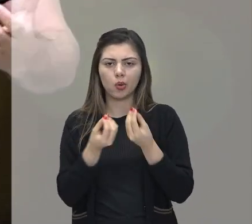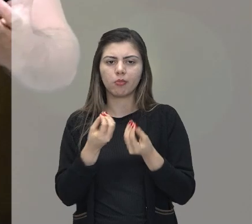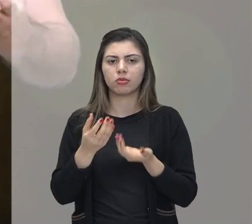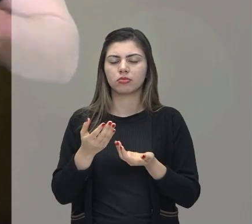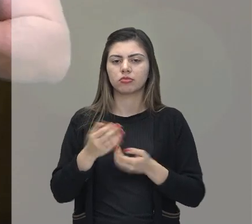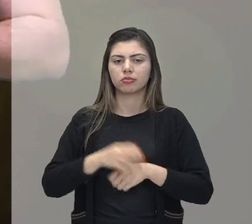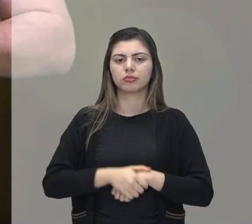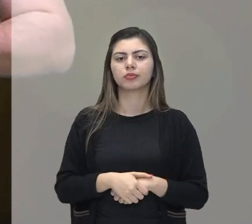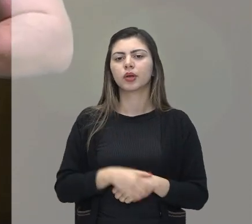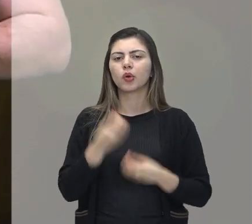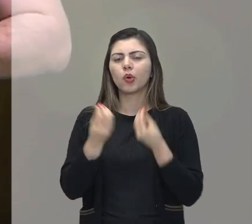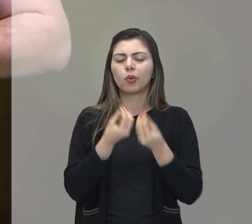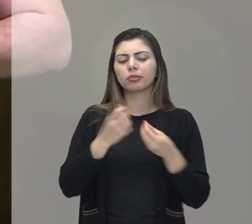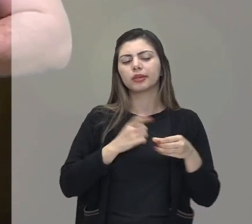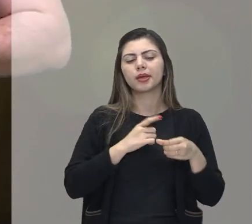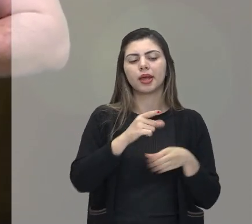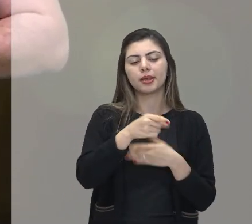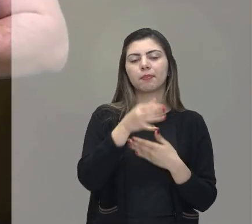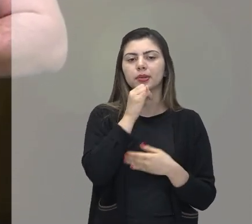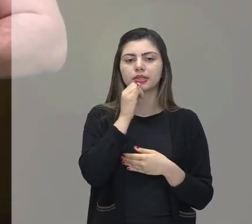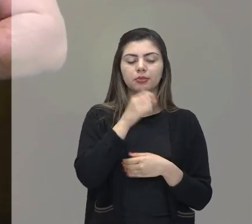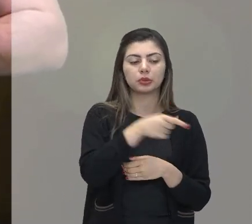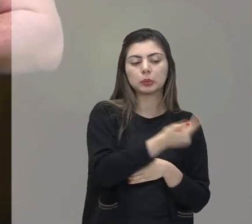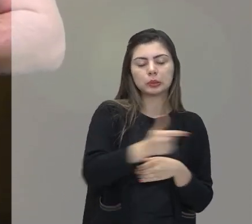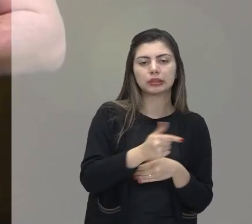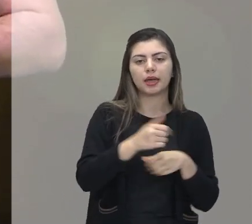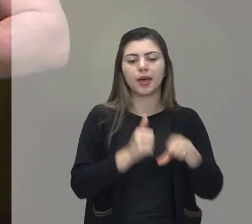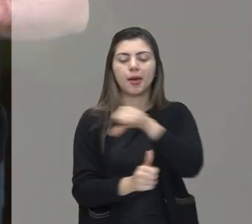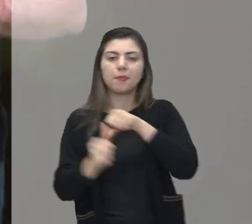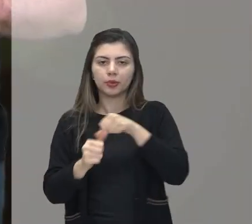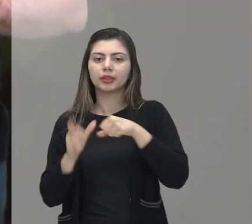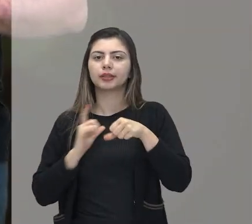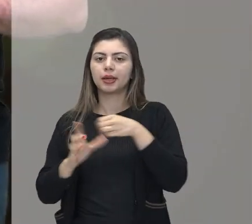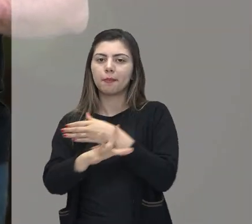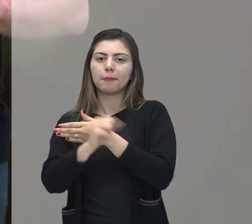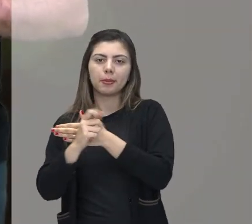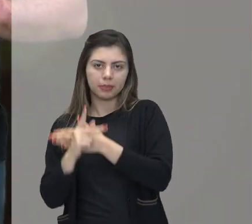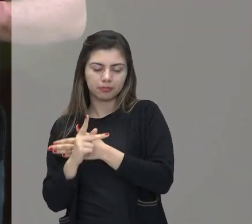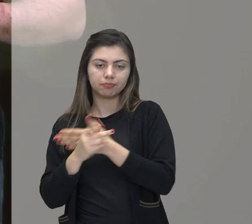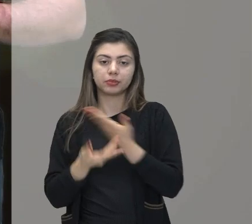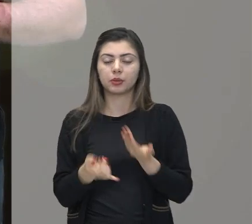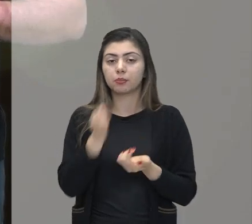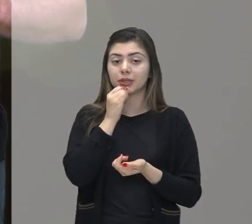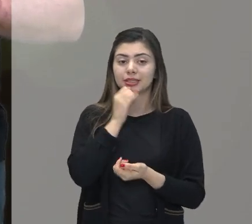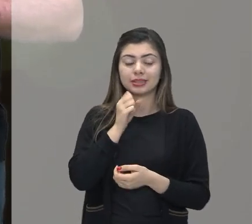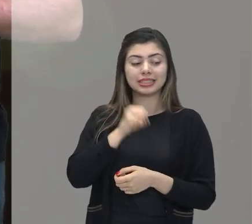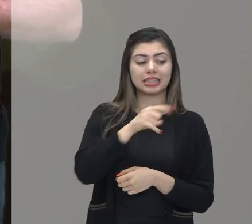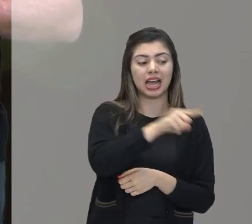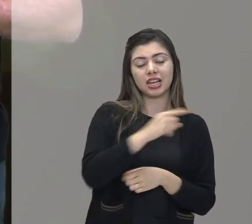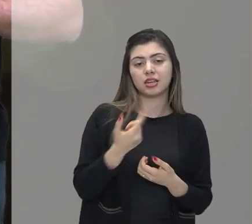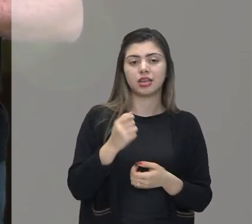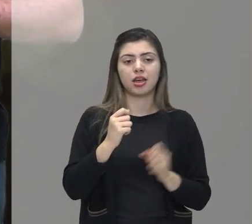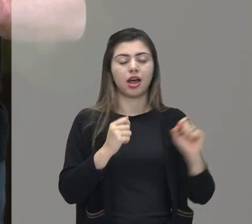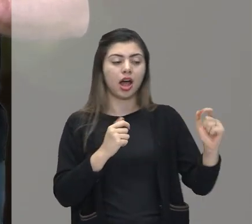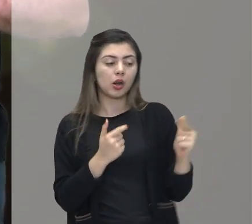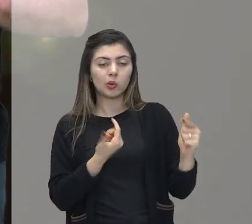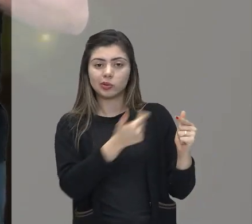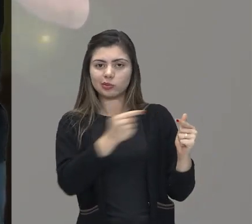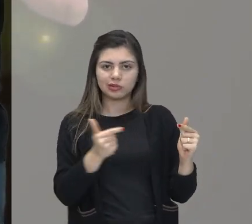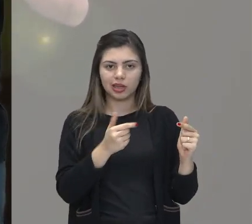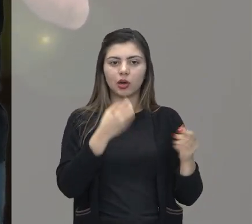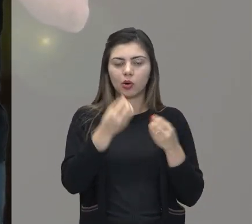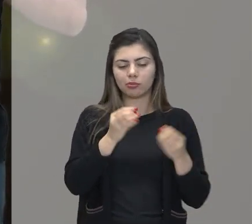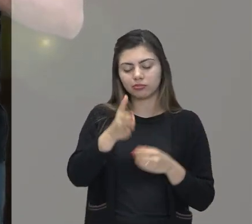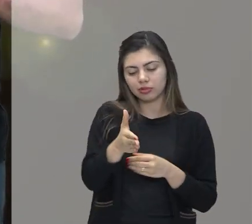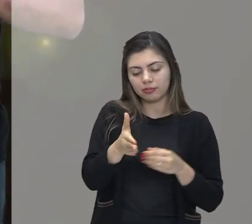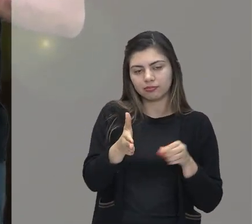luz polarizada? É um objeto chamado polarizador. Quando a luz não polarizada atinge esse polarizador, ele